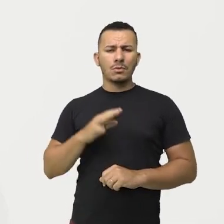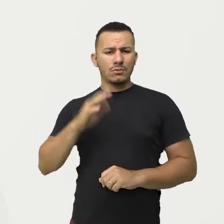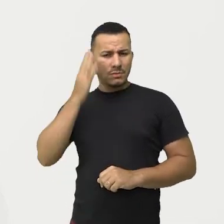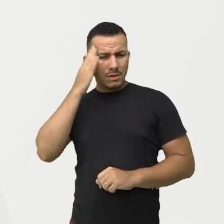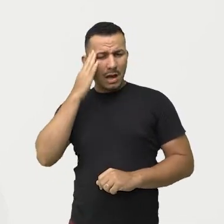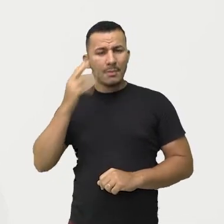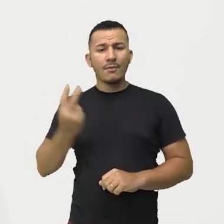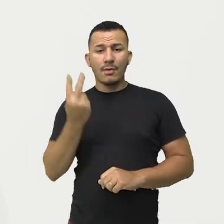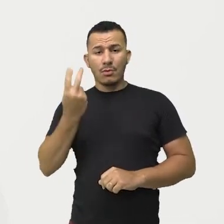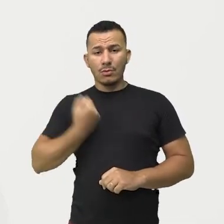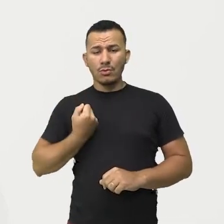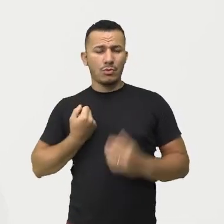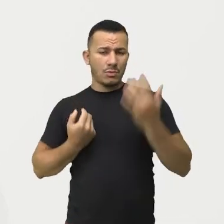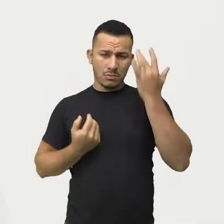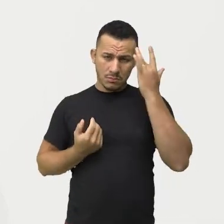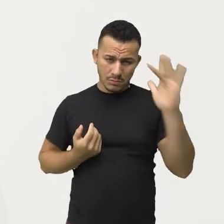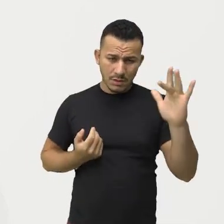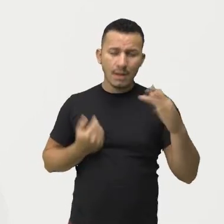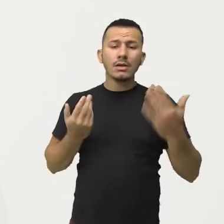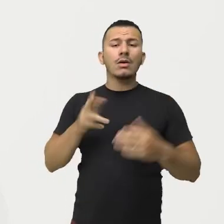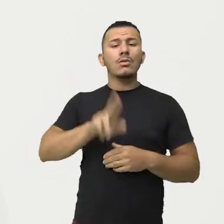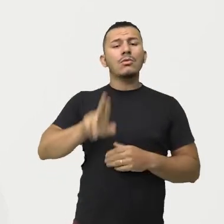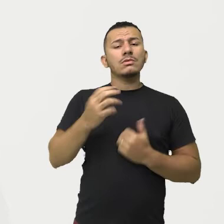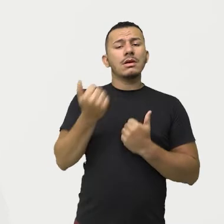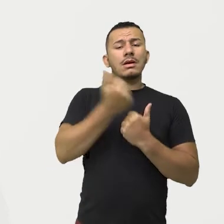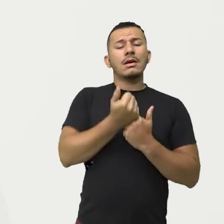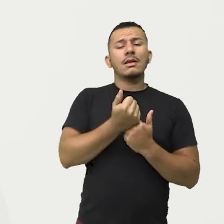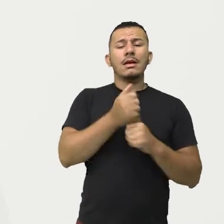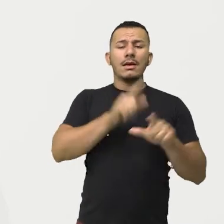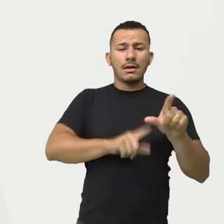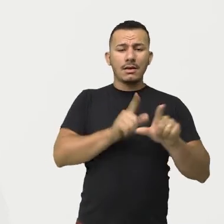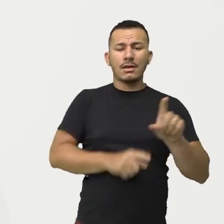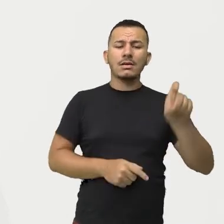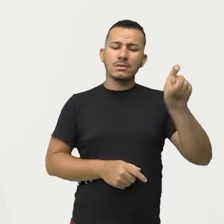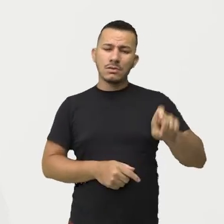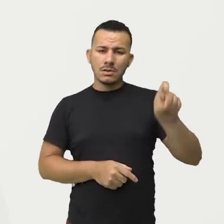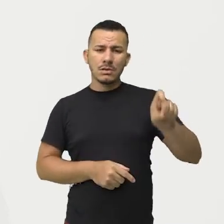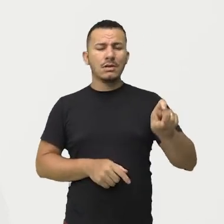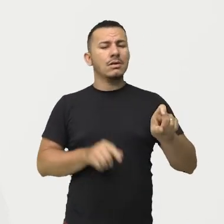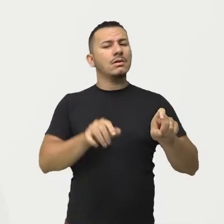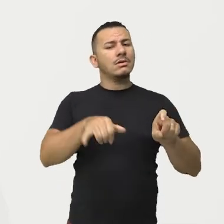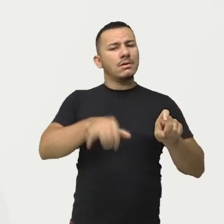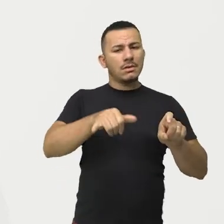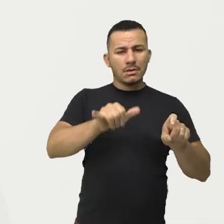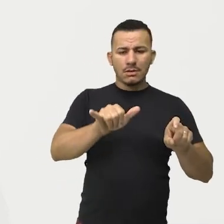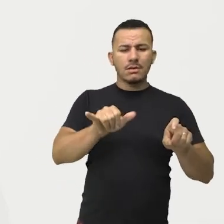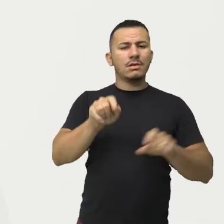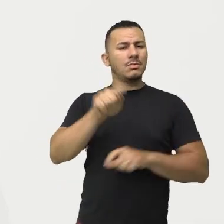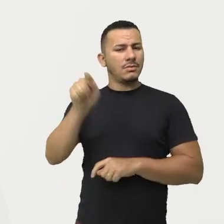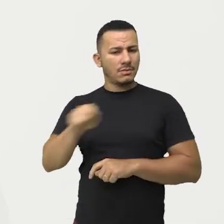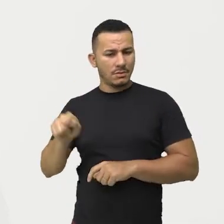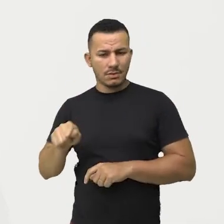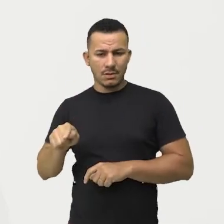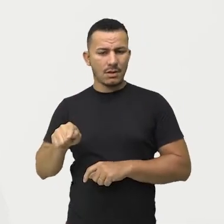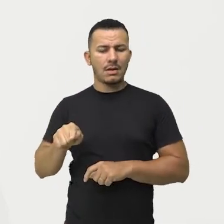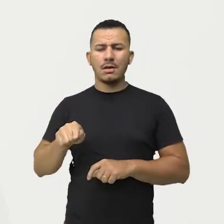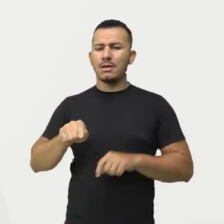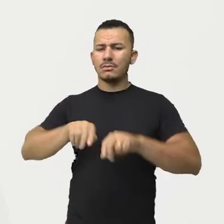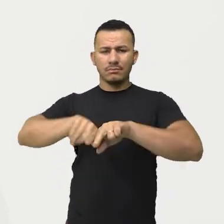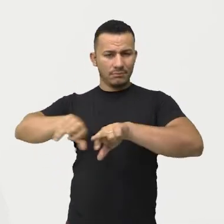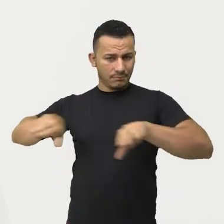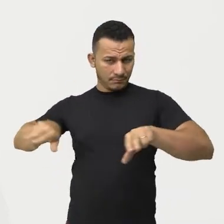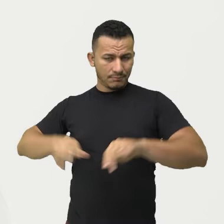posso utilizar as letras, eu posso utilizar X, eu posso utilizar Y, eu posso utilizar Z,